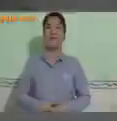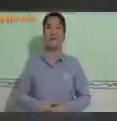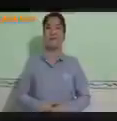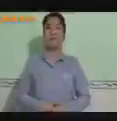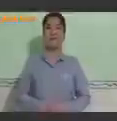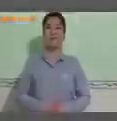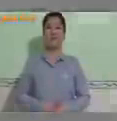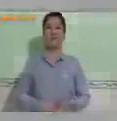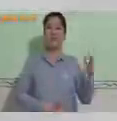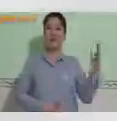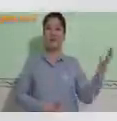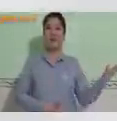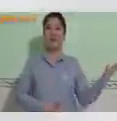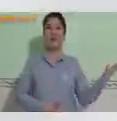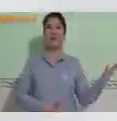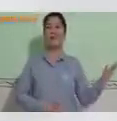COMOE acento agudo